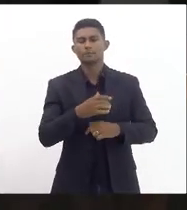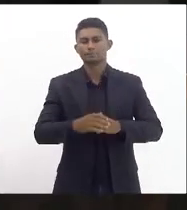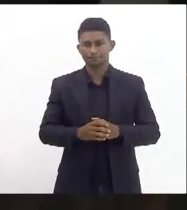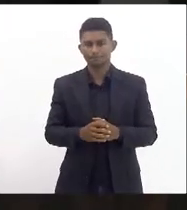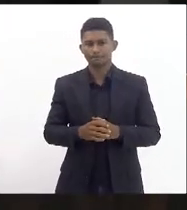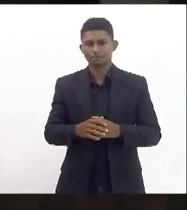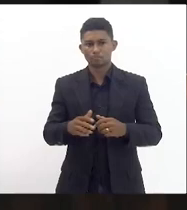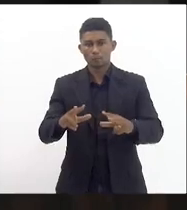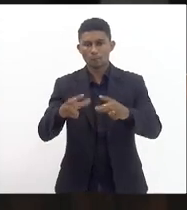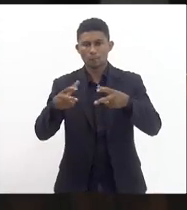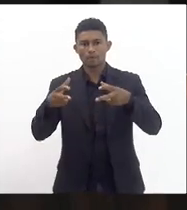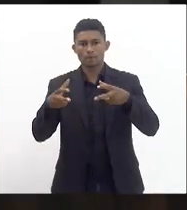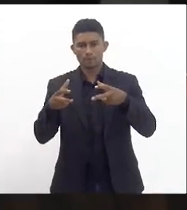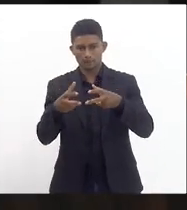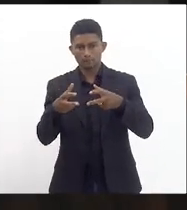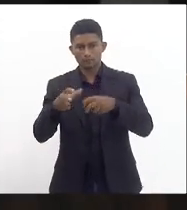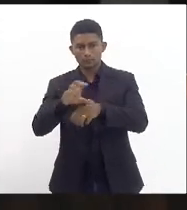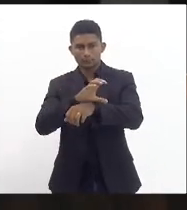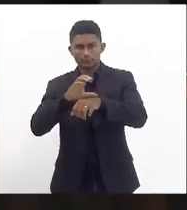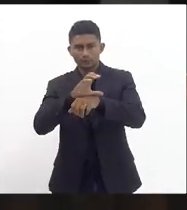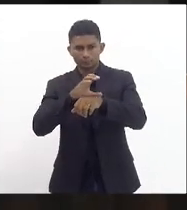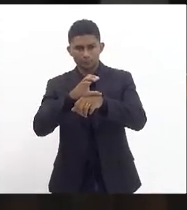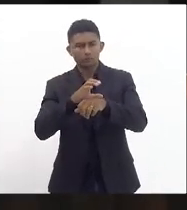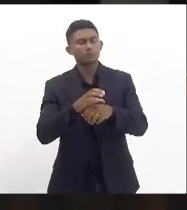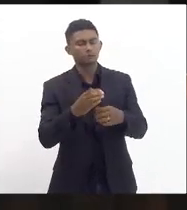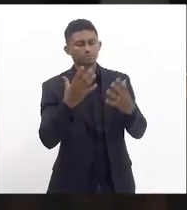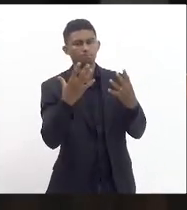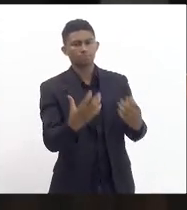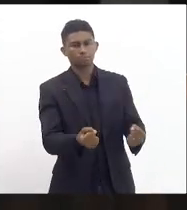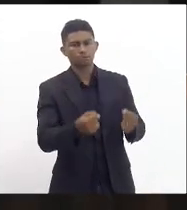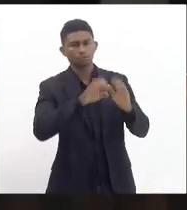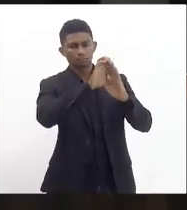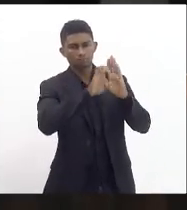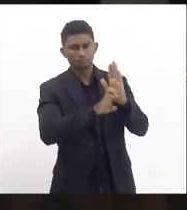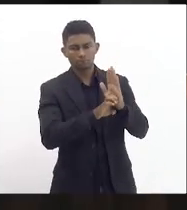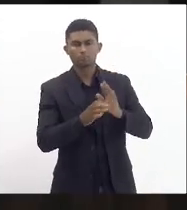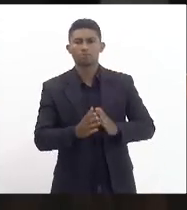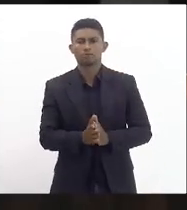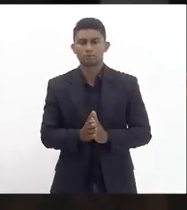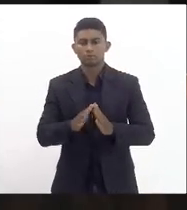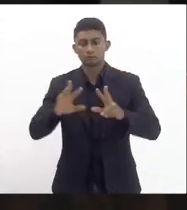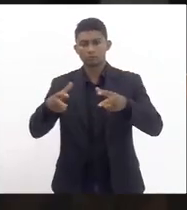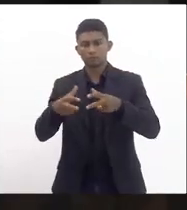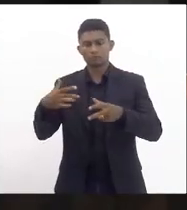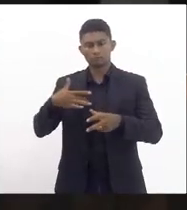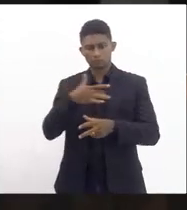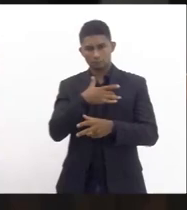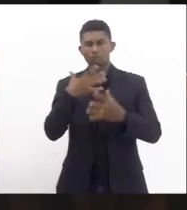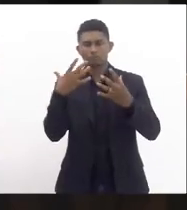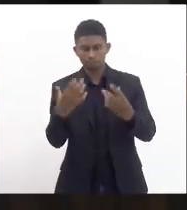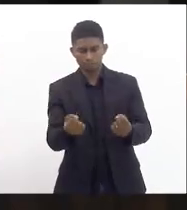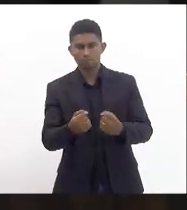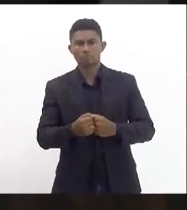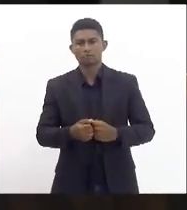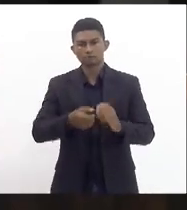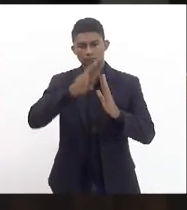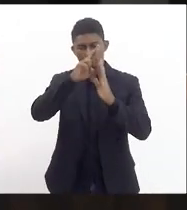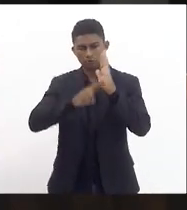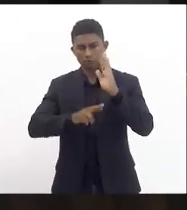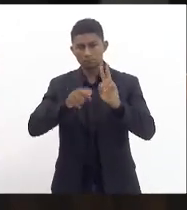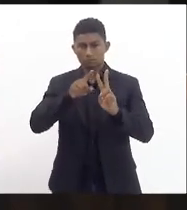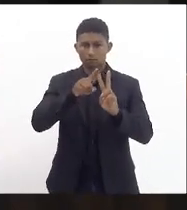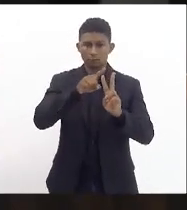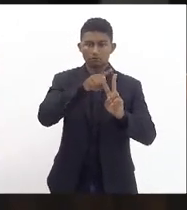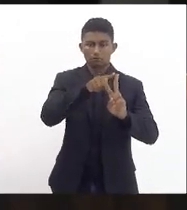Pareceres da Comissão de Constituição e Justiça pela constitucionalidade com emendas. De saúde favorável. Relatores, deputado